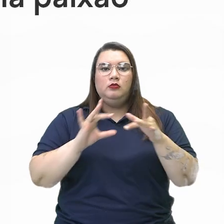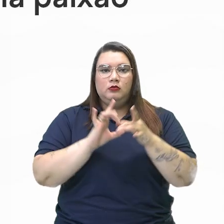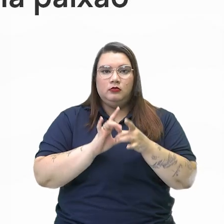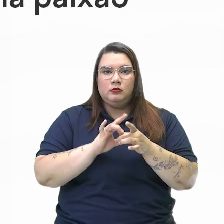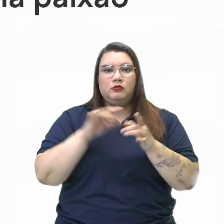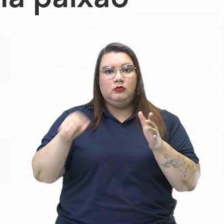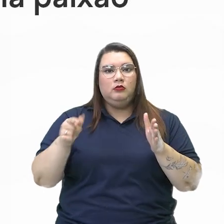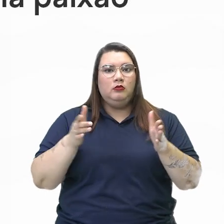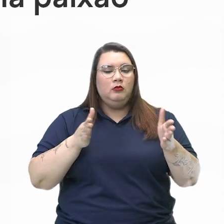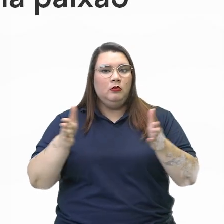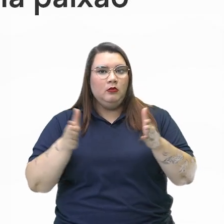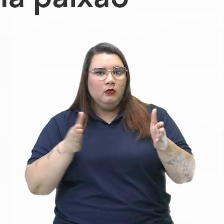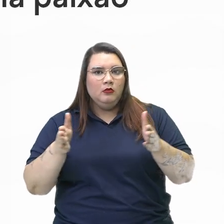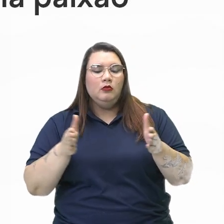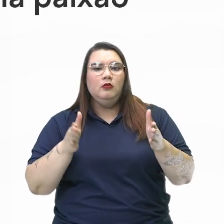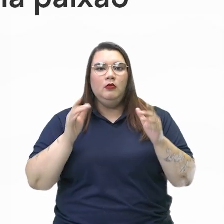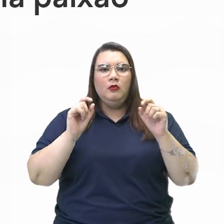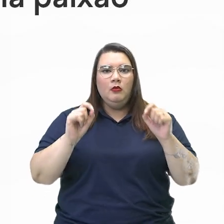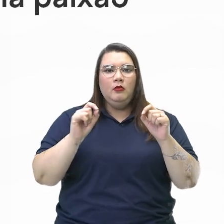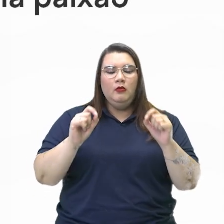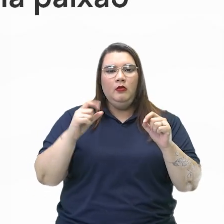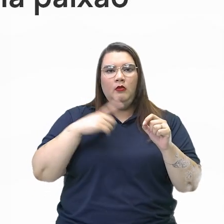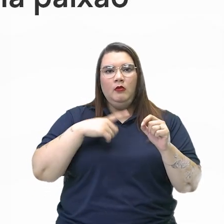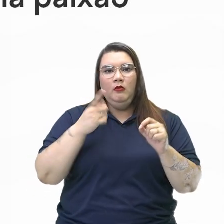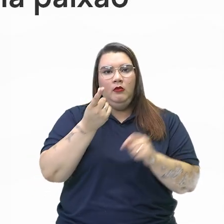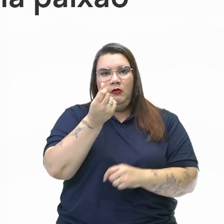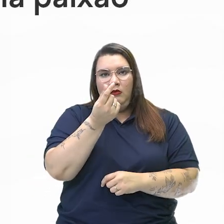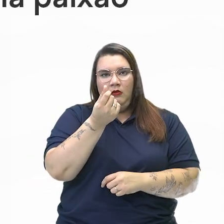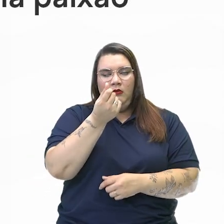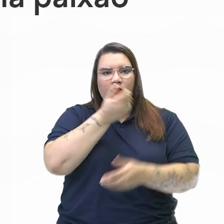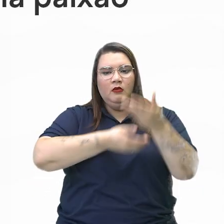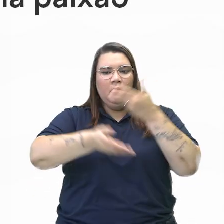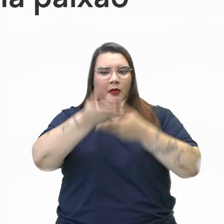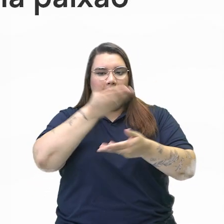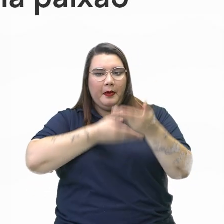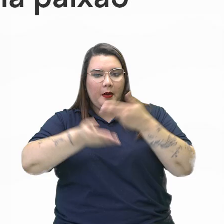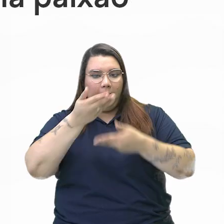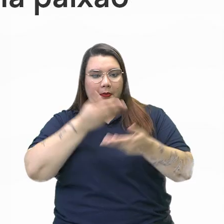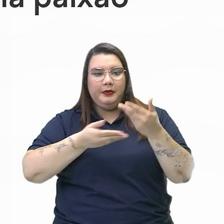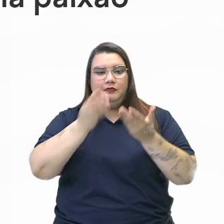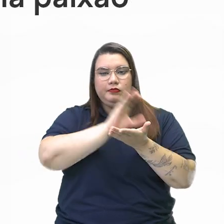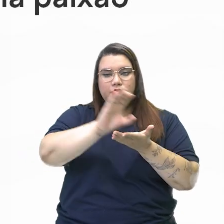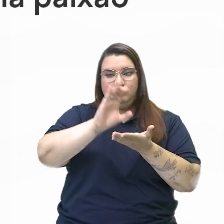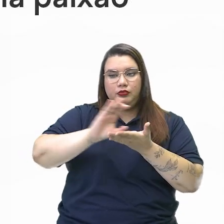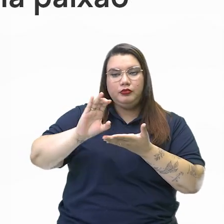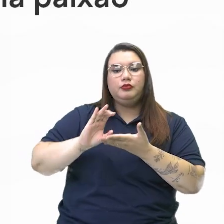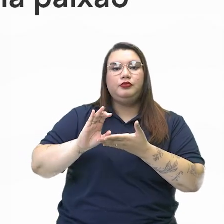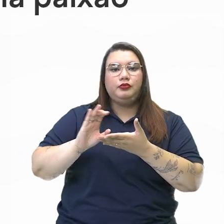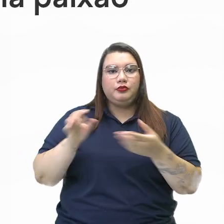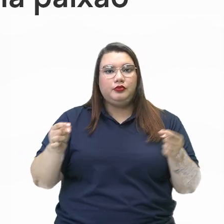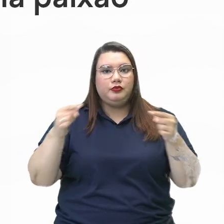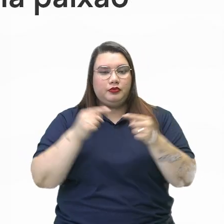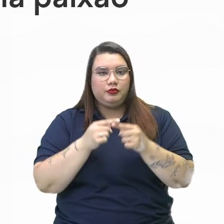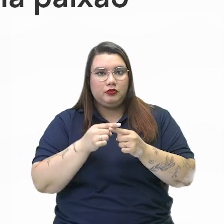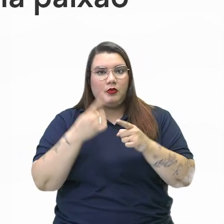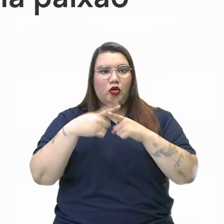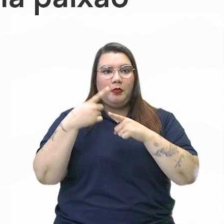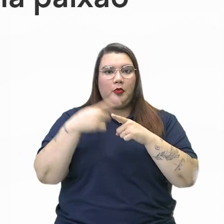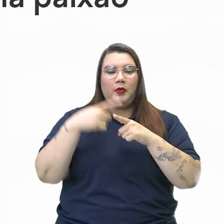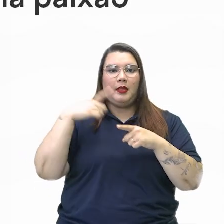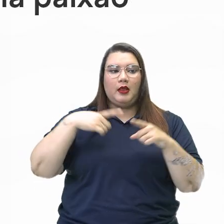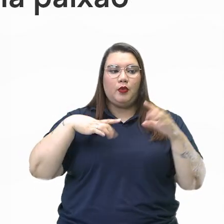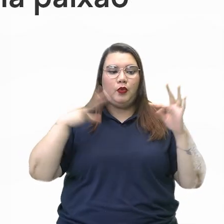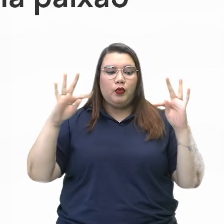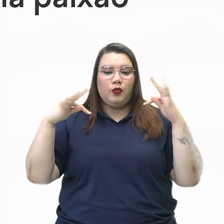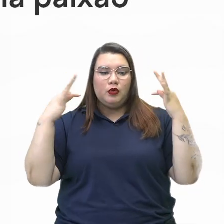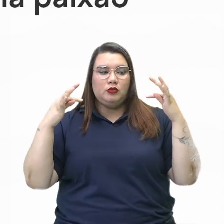período, muito dinheiro, né, fosse movimentado justamente por conta da chegada dos turistas, né? Os